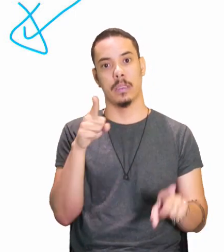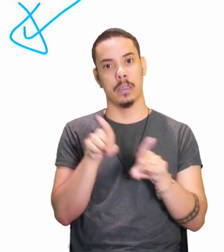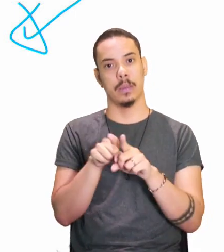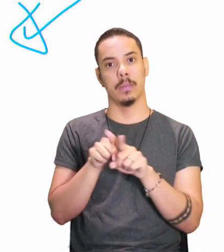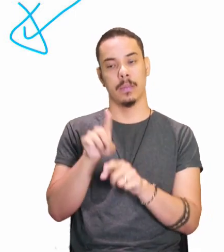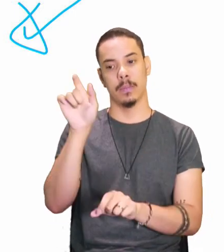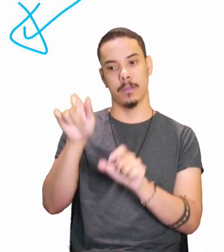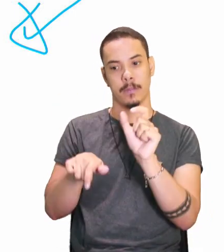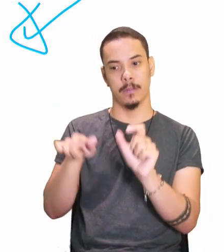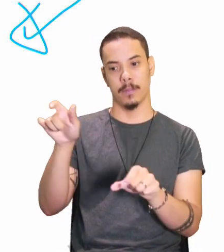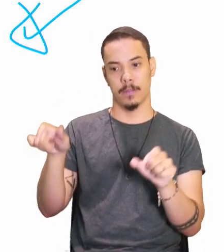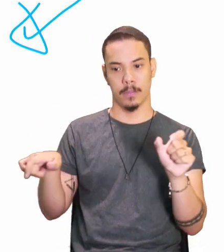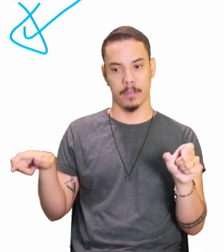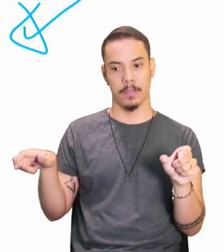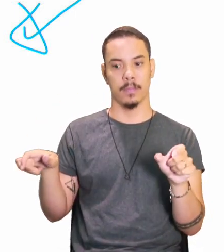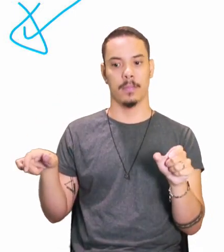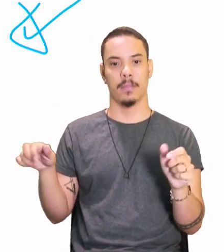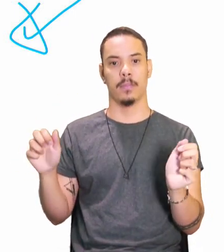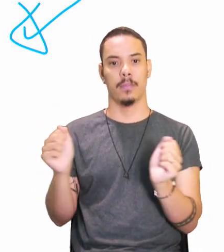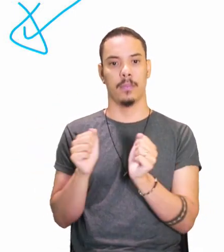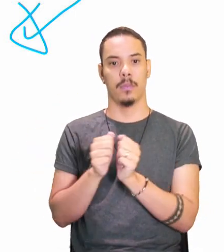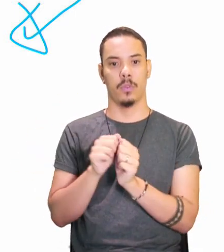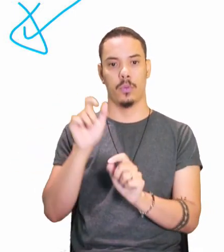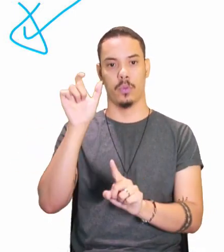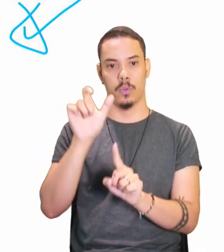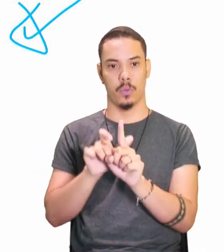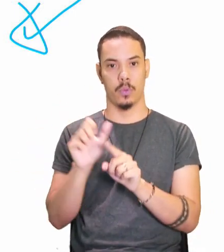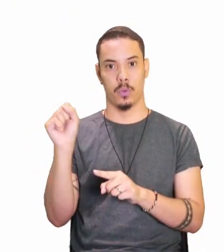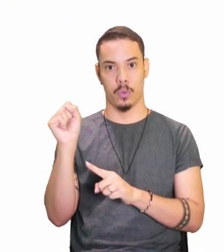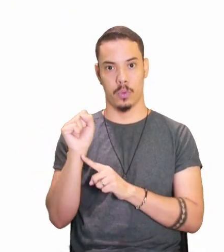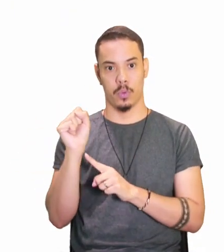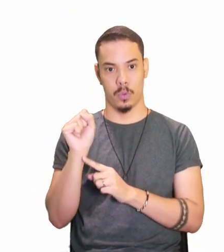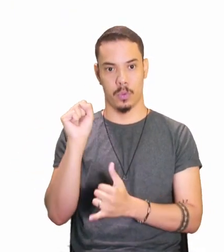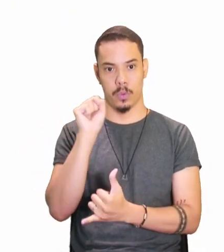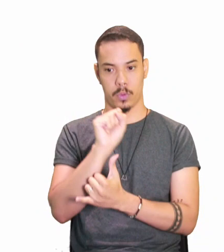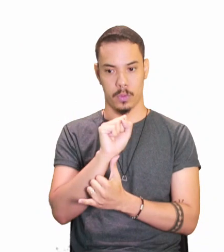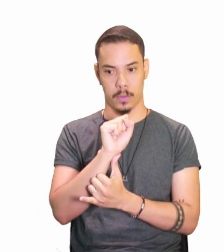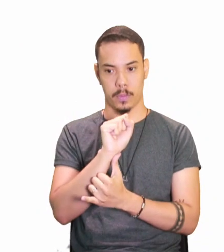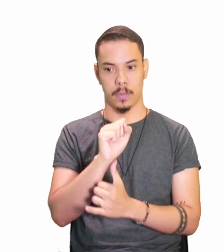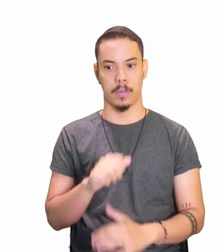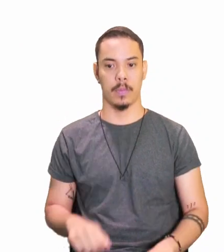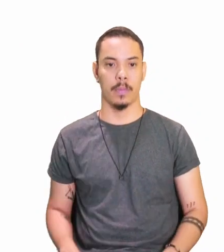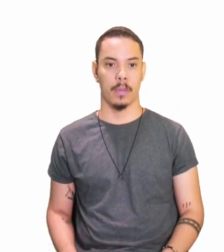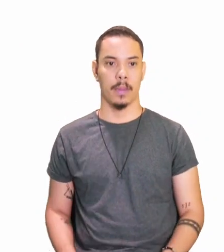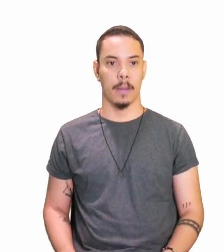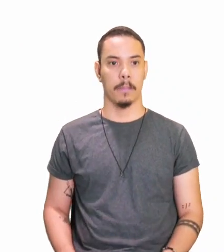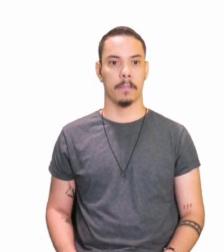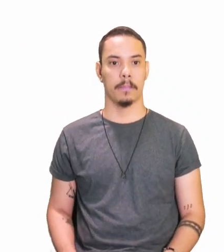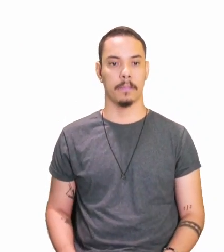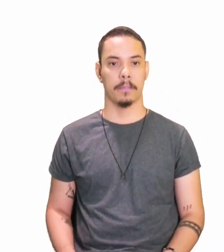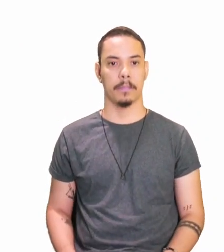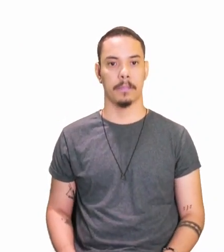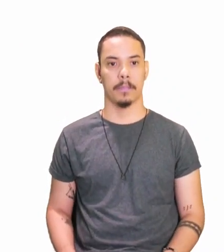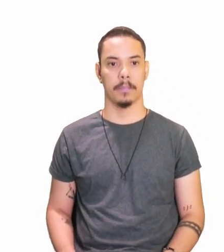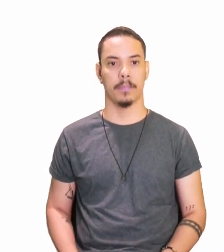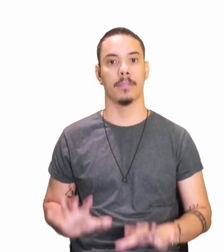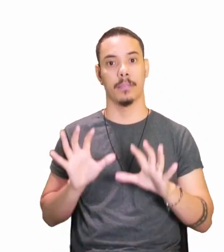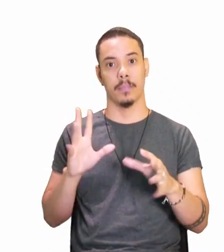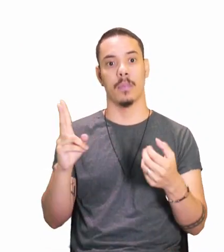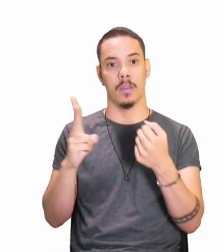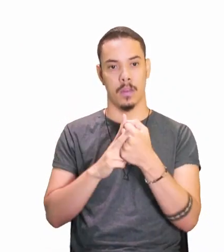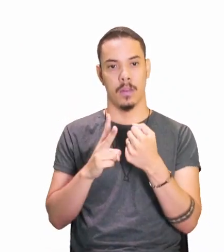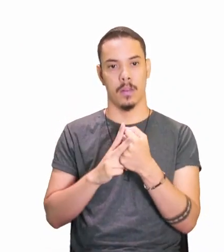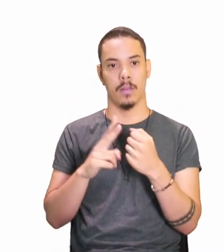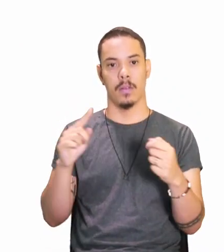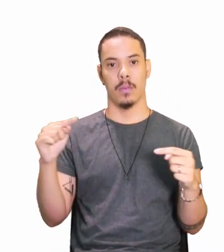pessoa com quem? Com o seu sujeito. Vamos lá. A conjugação do verbo concorda